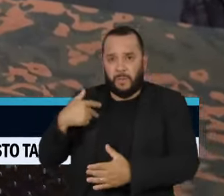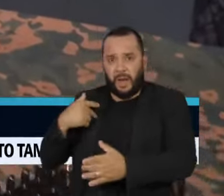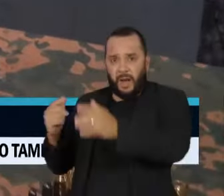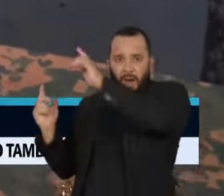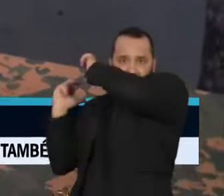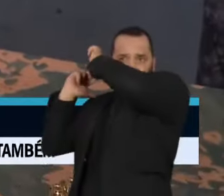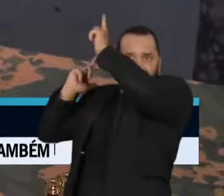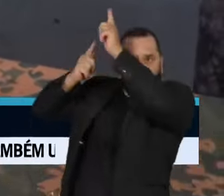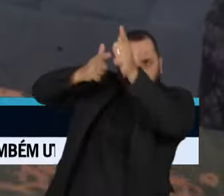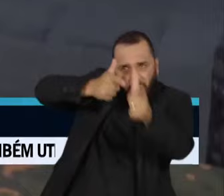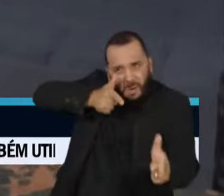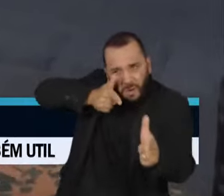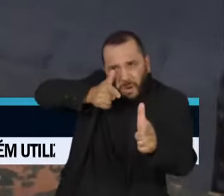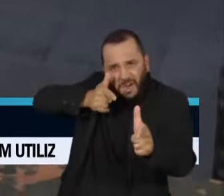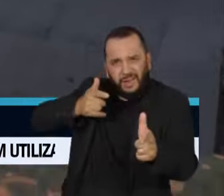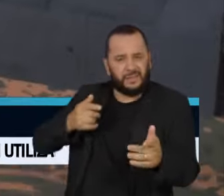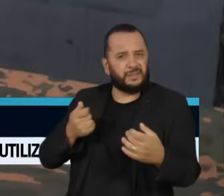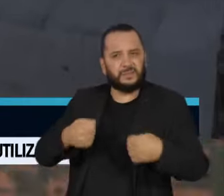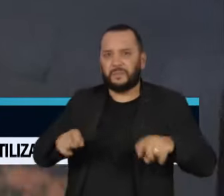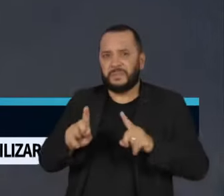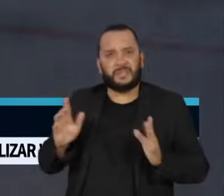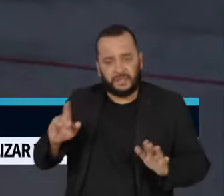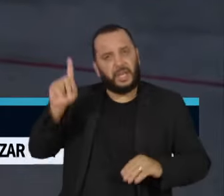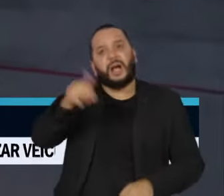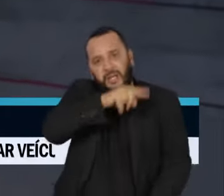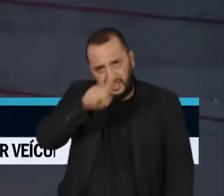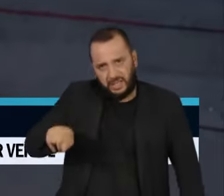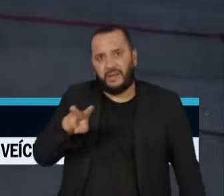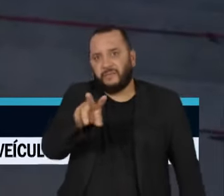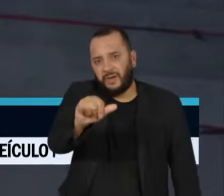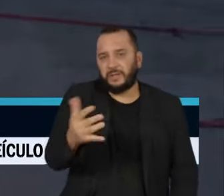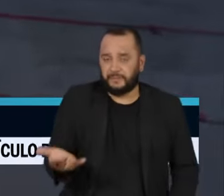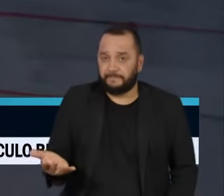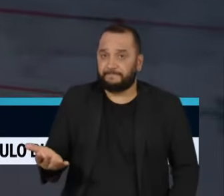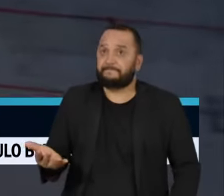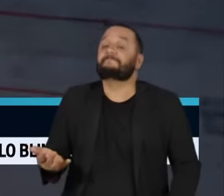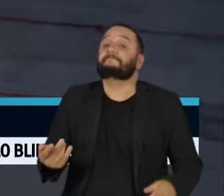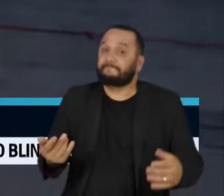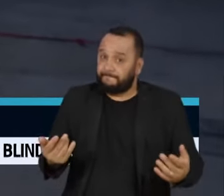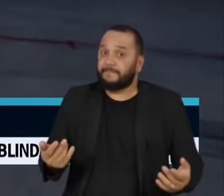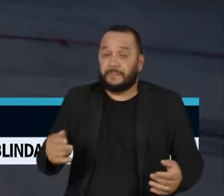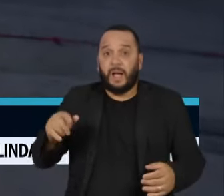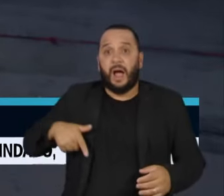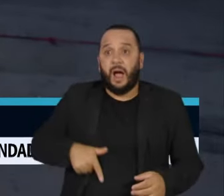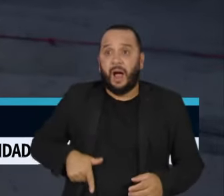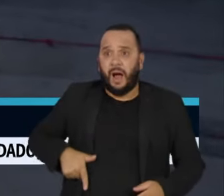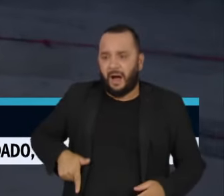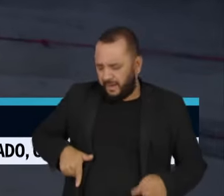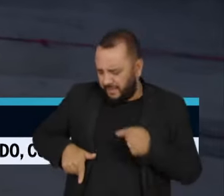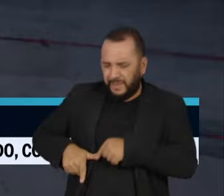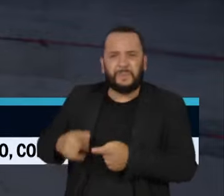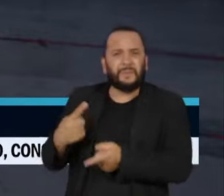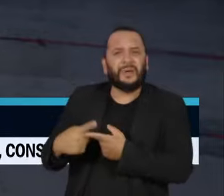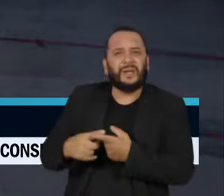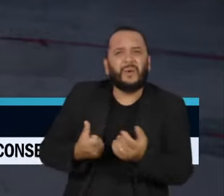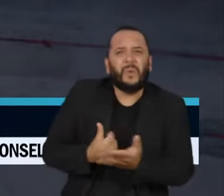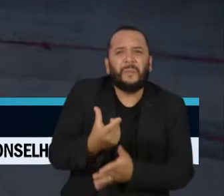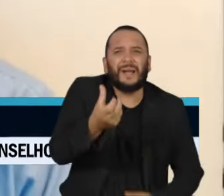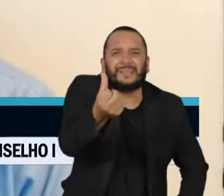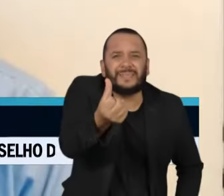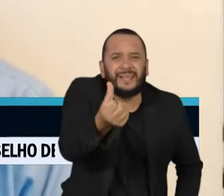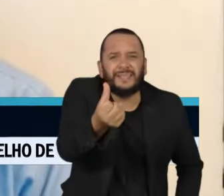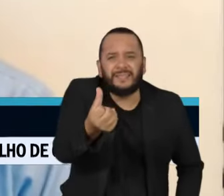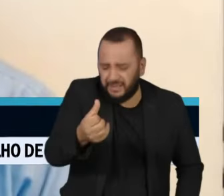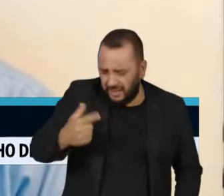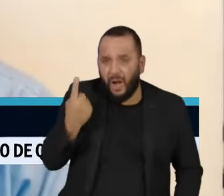entrou em circulação foi considerável. E o problema é que são bens de longa duração, que, sendo bem cuidados, duram